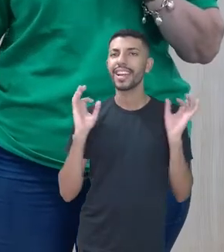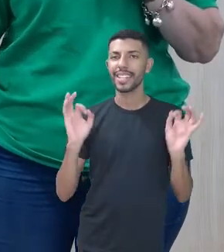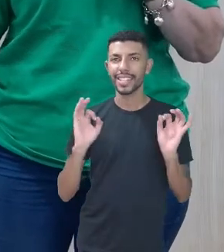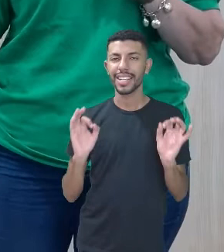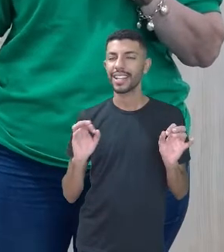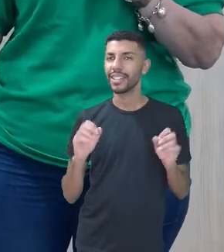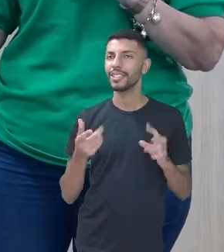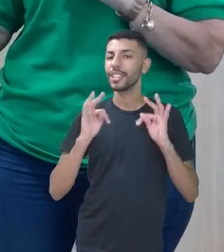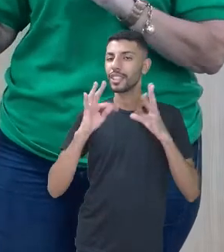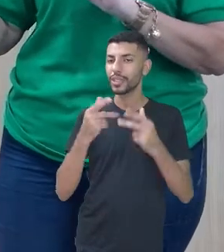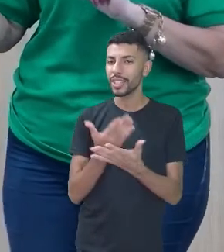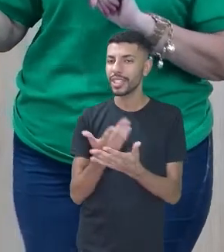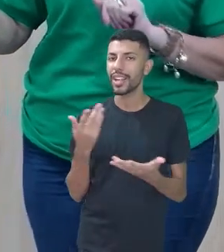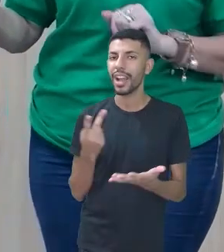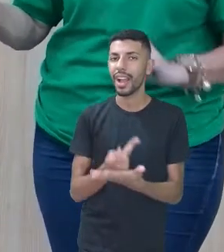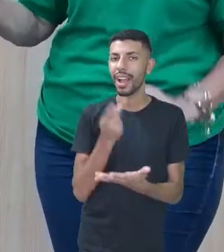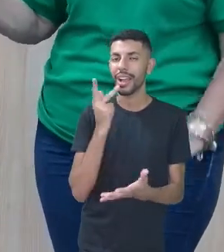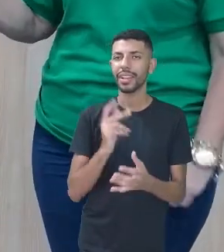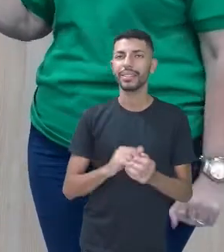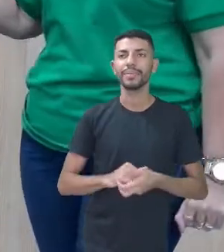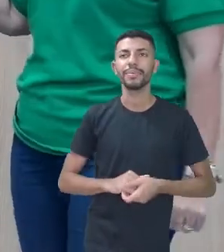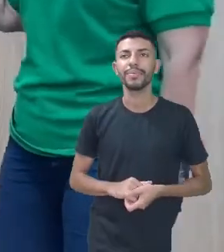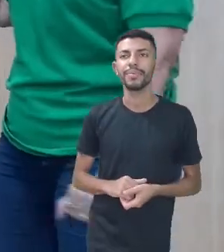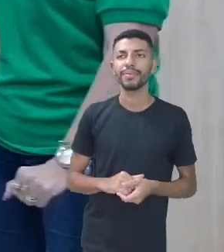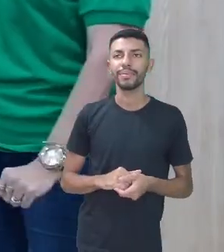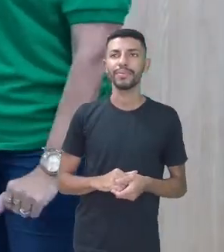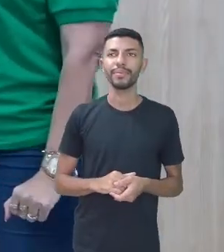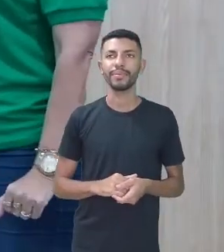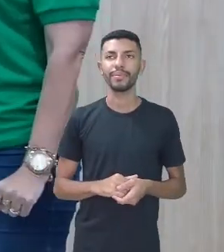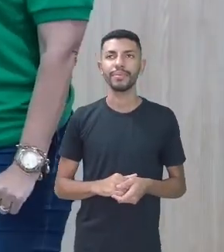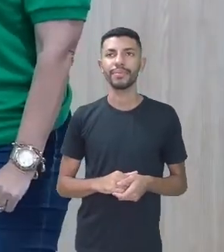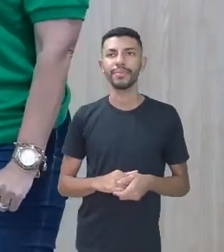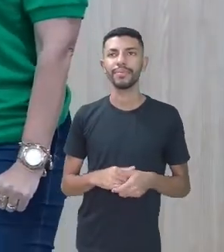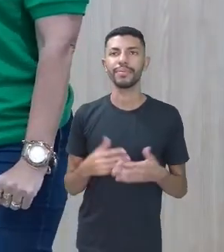aulas que estão acontecendo. Tá certo, gente? Então, vamos lá.